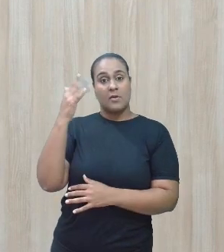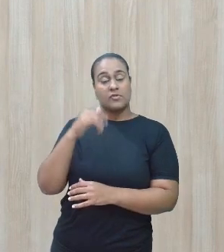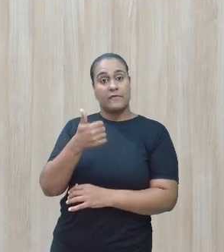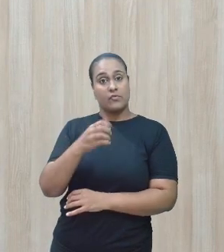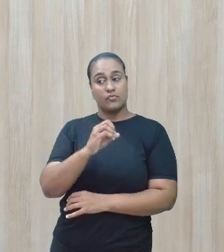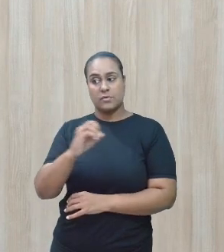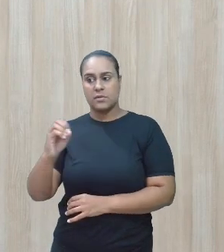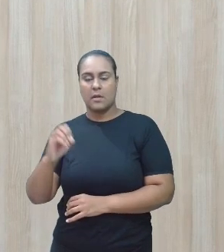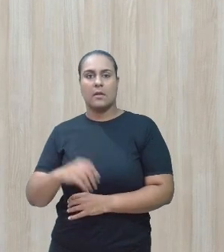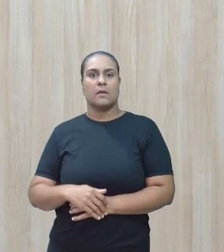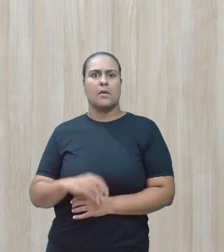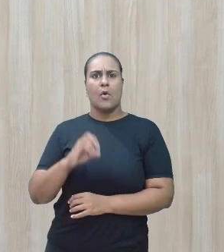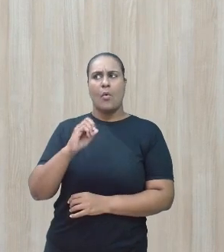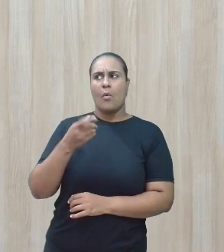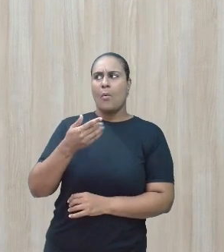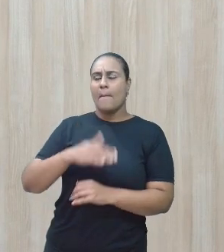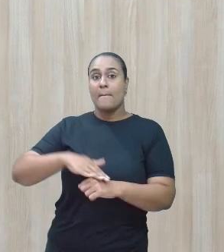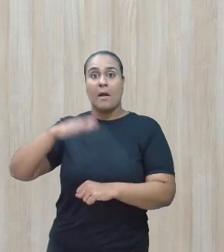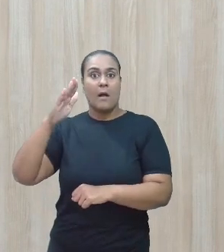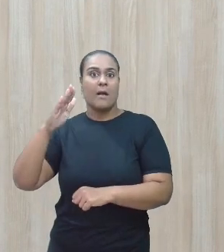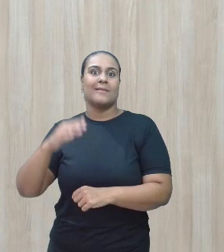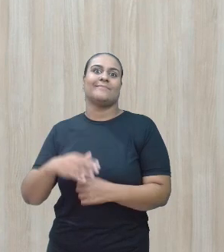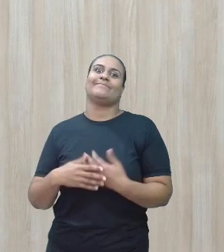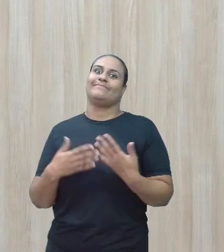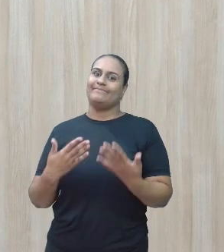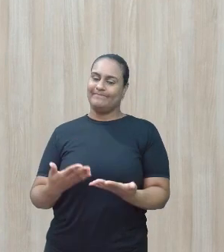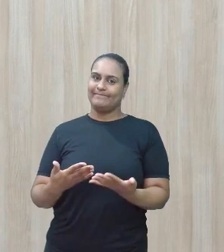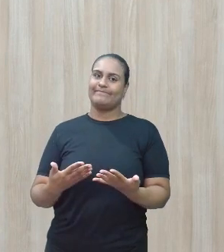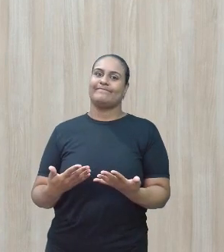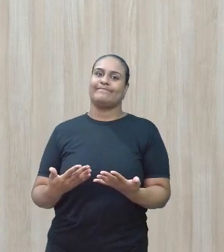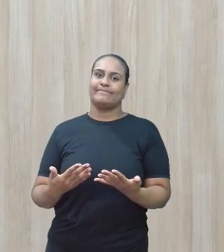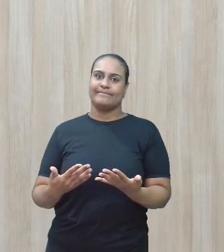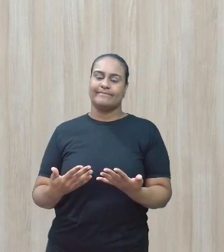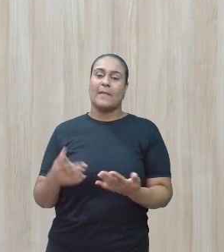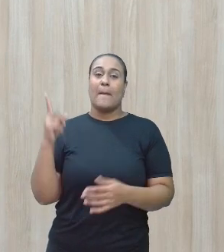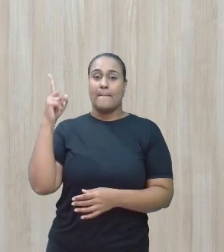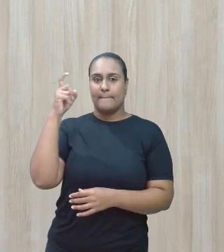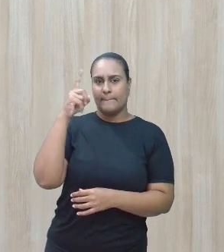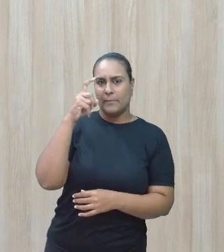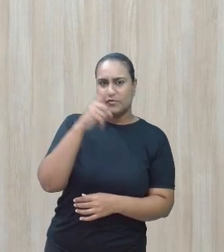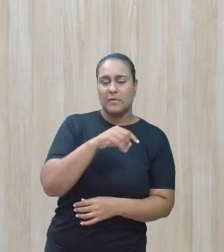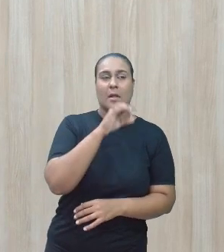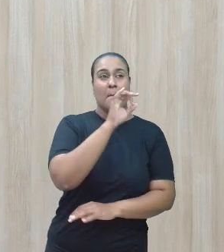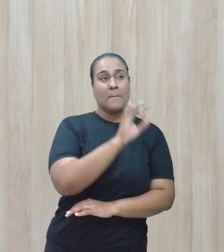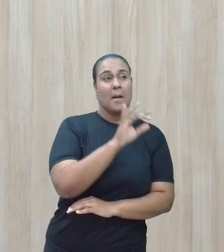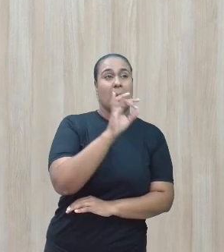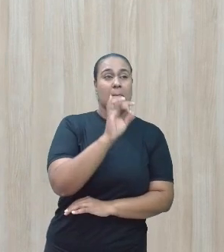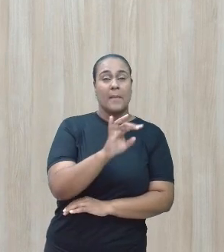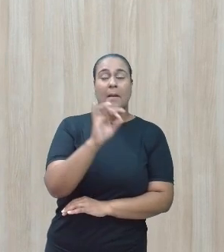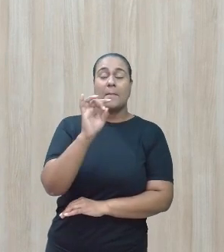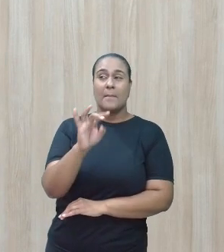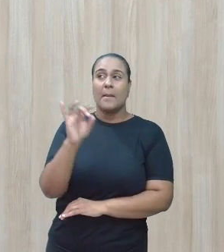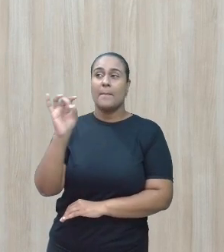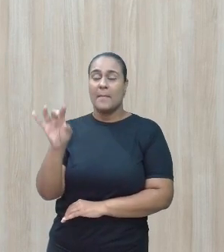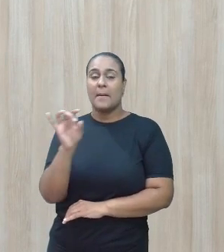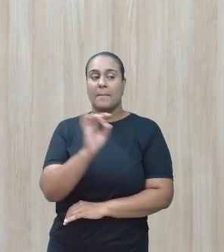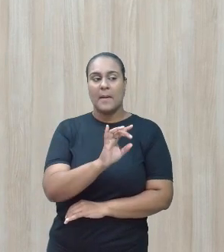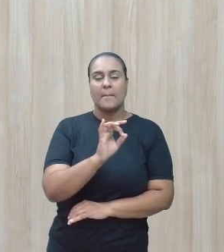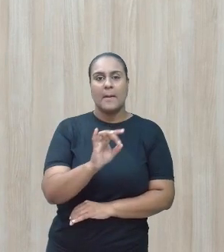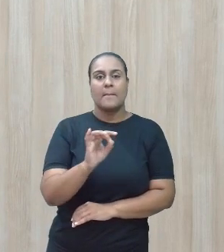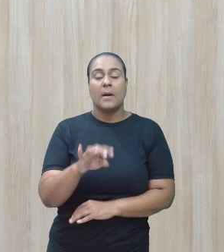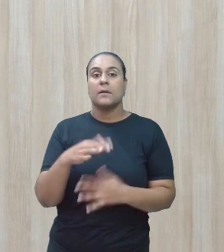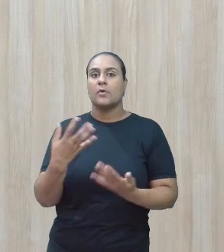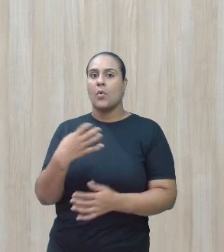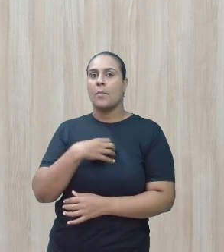num elemento de ordem muito maior. O trabalho que seria fazer cada um desses elementos. Então, o modo 2, que é você